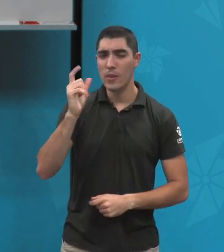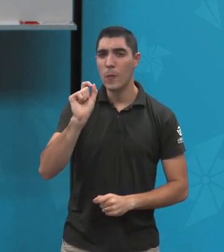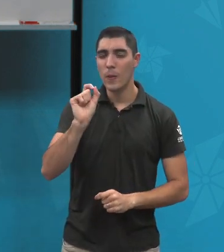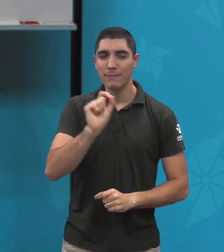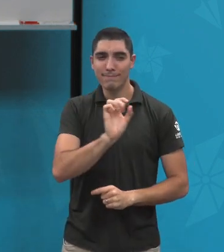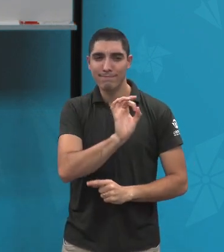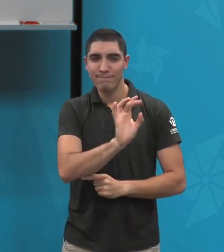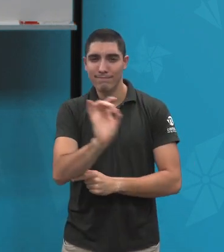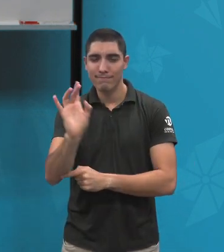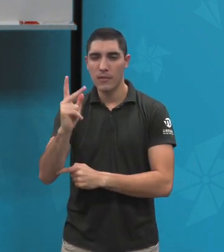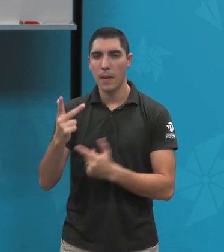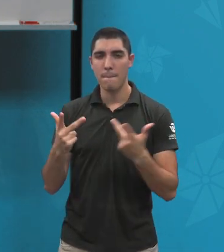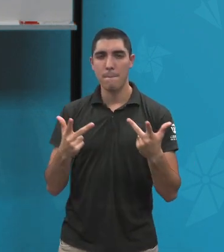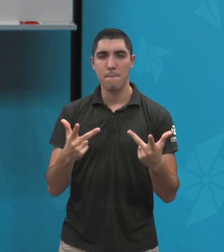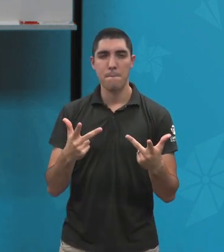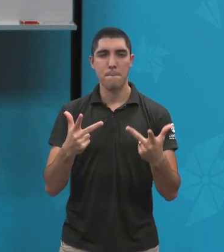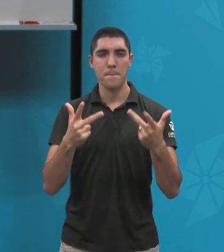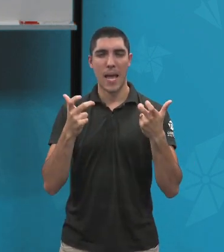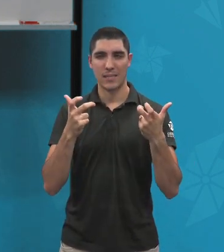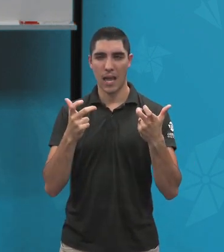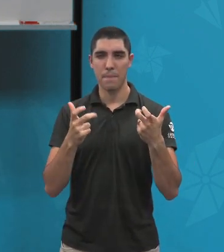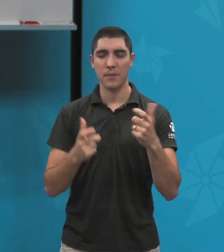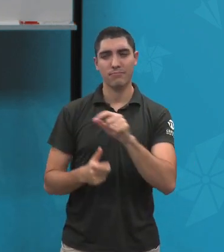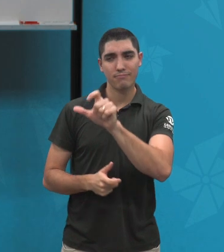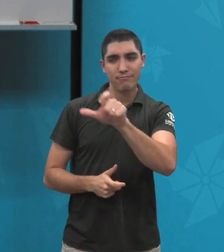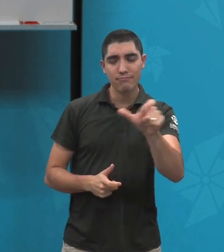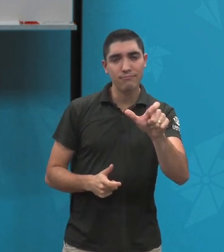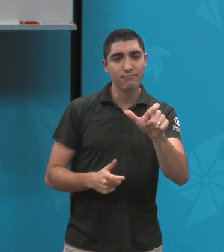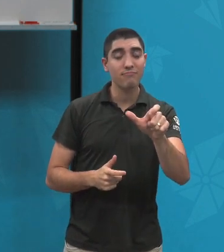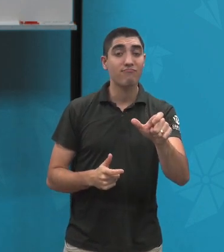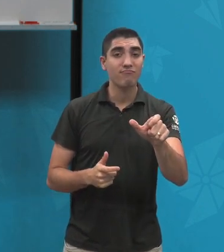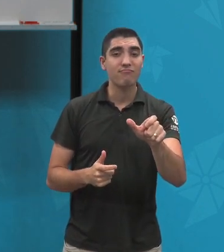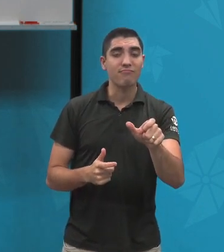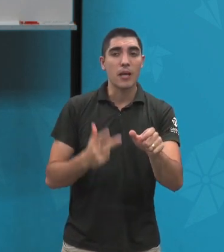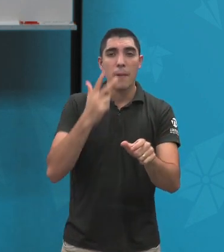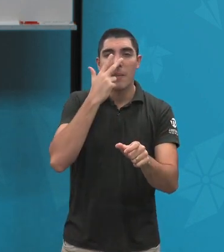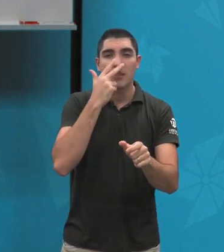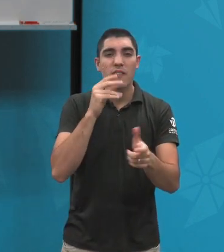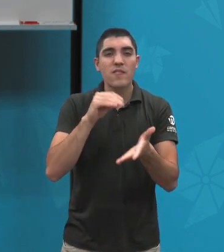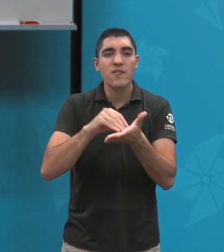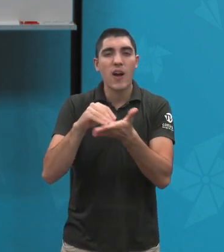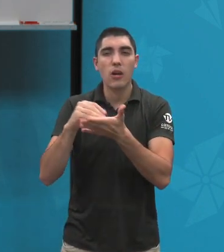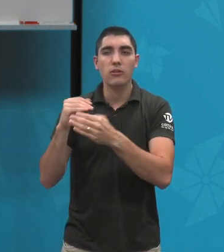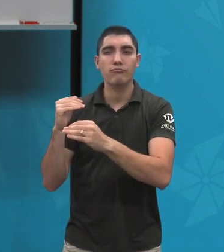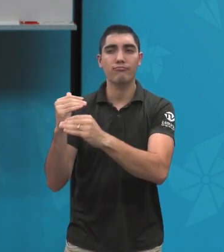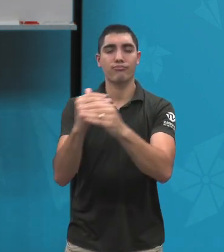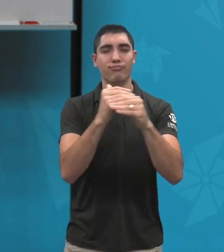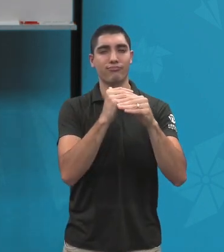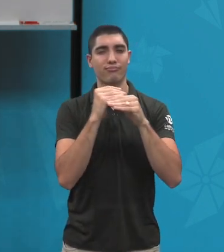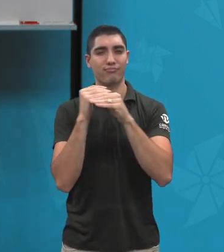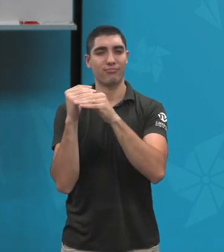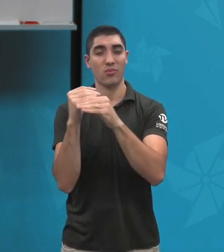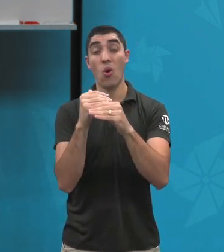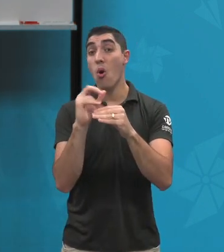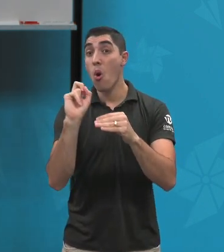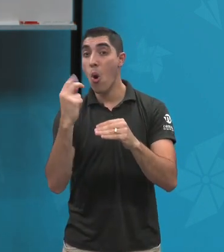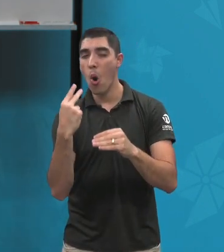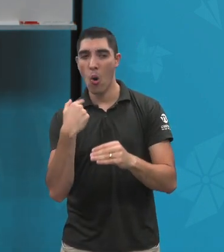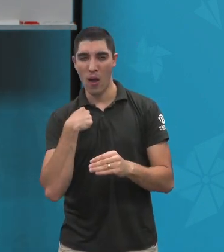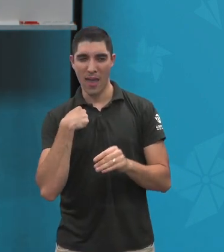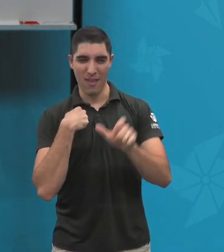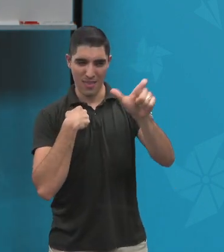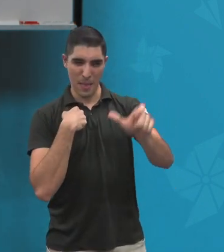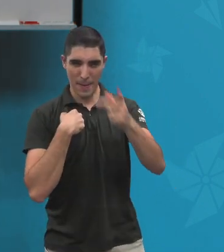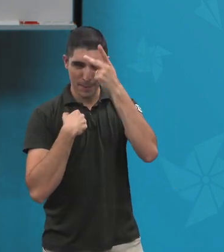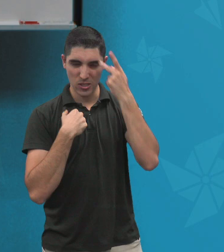igualdade entre as pessoas. Se não uma igualdade, uma mudança de critérios. Ao invés de você julgar uma